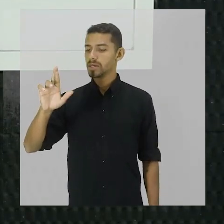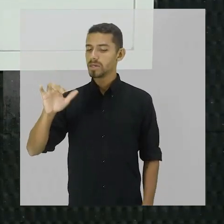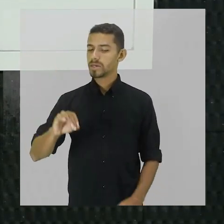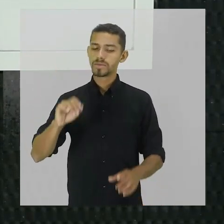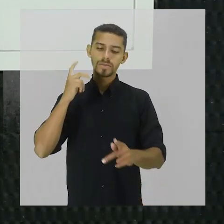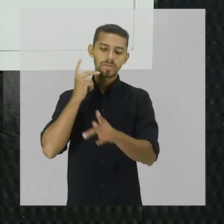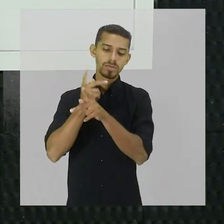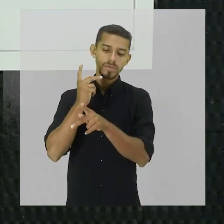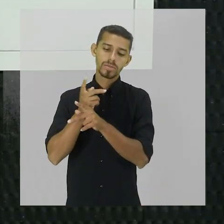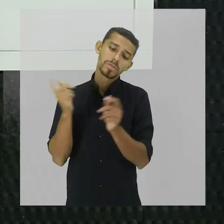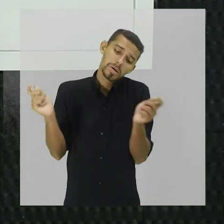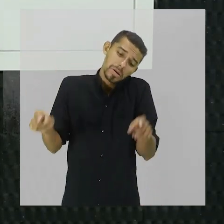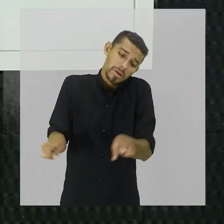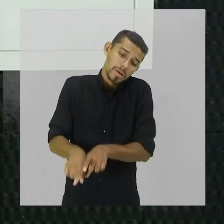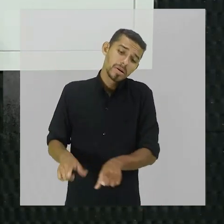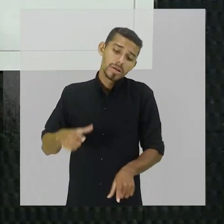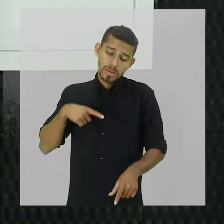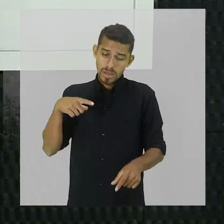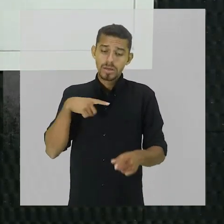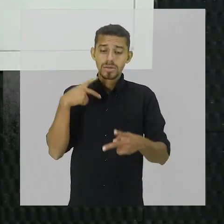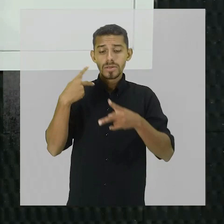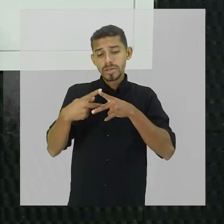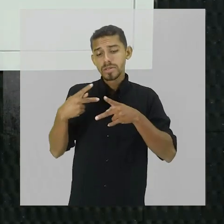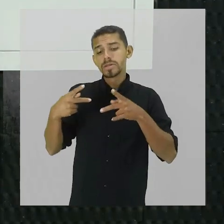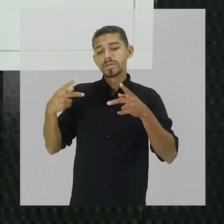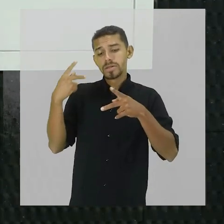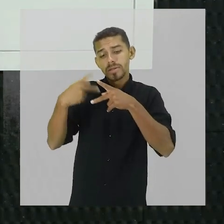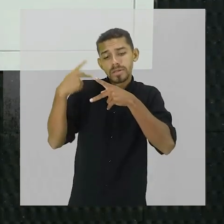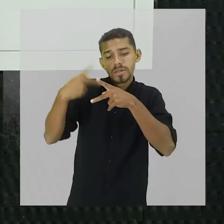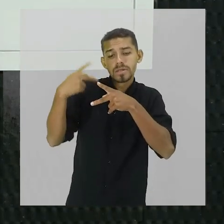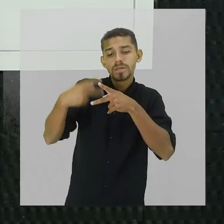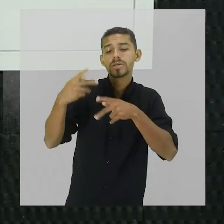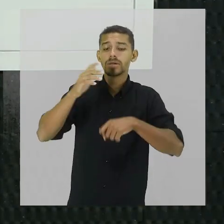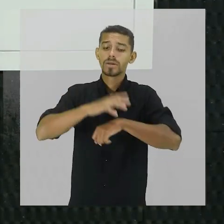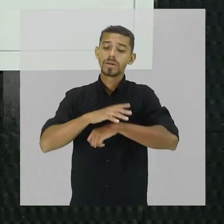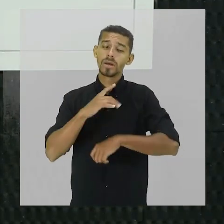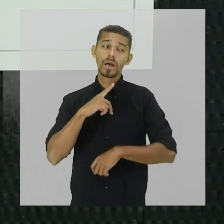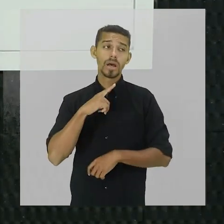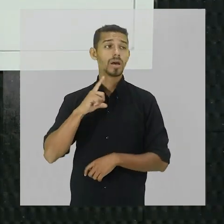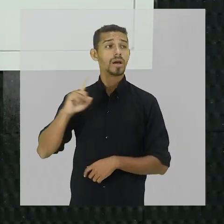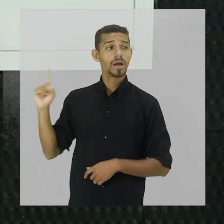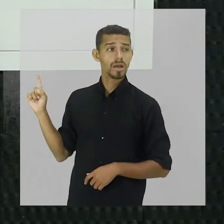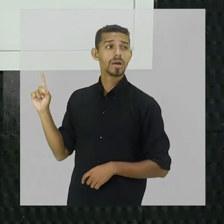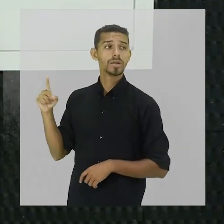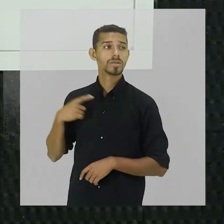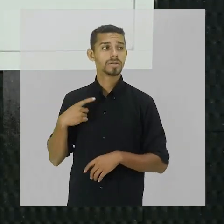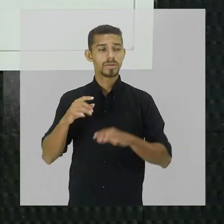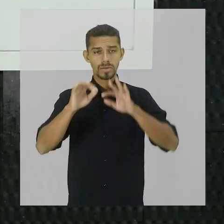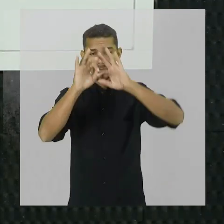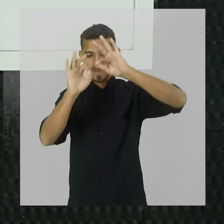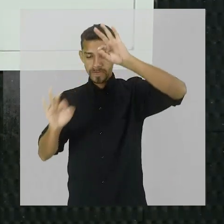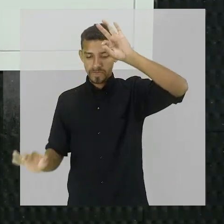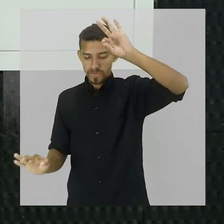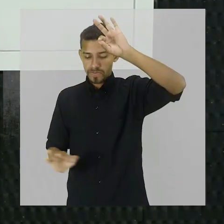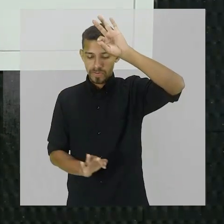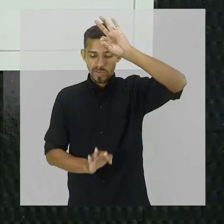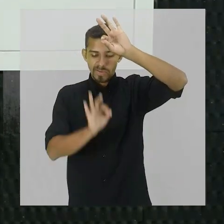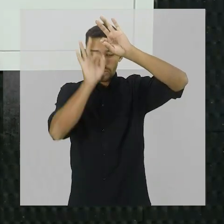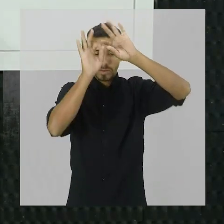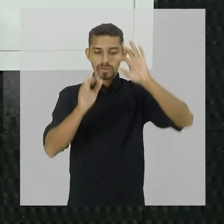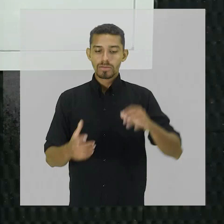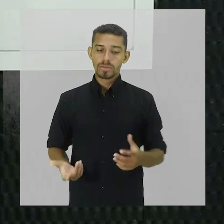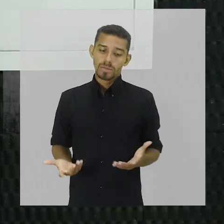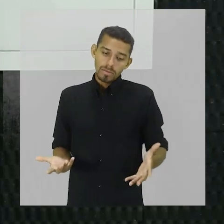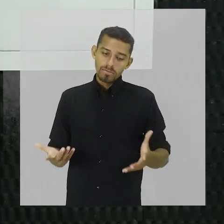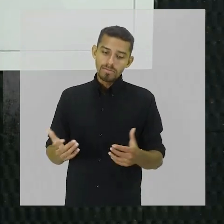essa geratriz. Tenho sim, porque essa geratriz é justamente o tamanho de um cano desse aqui. Ou